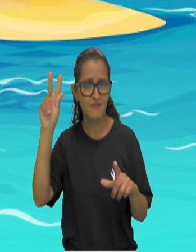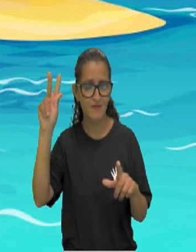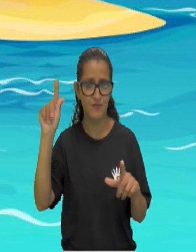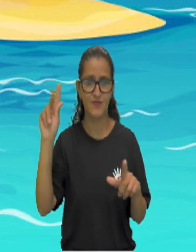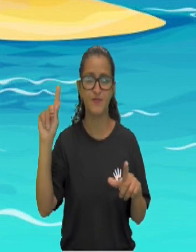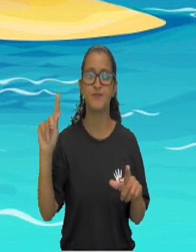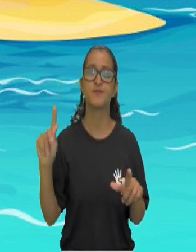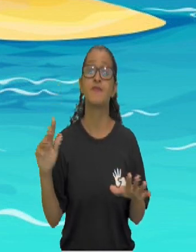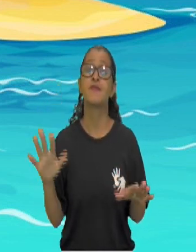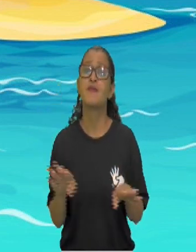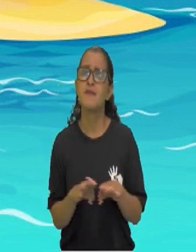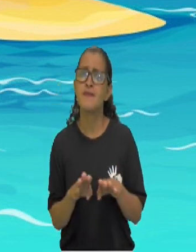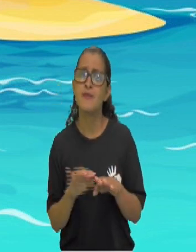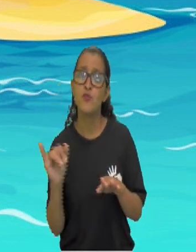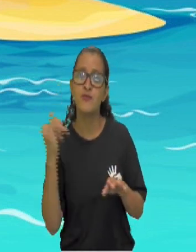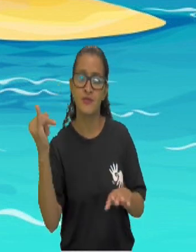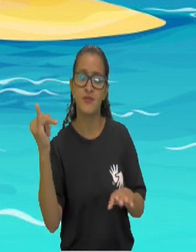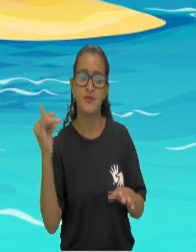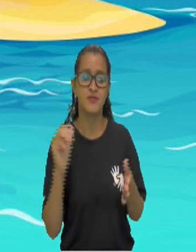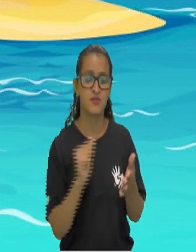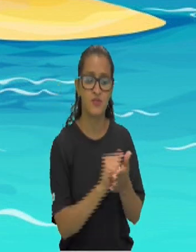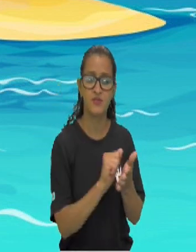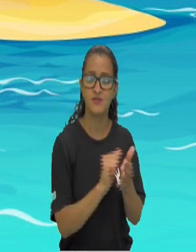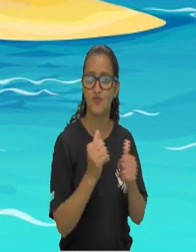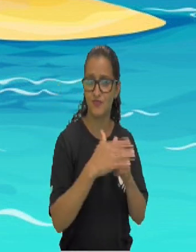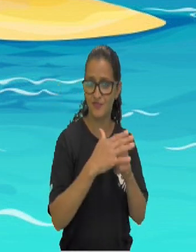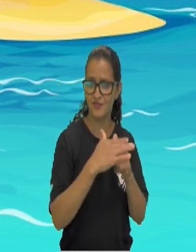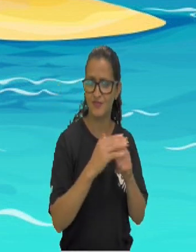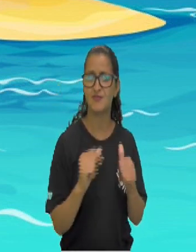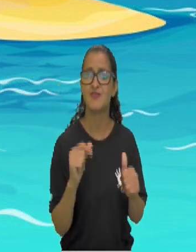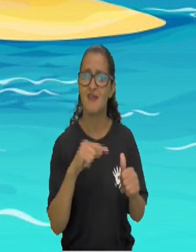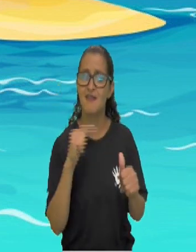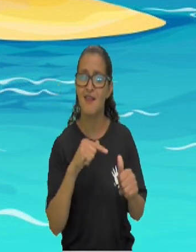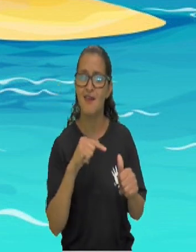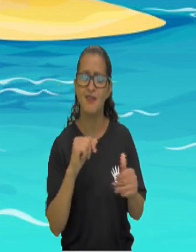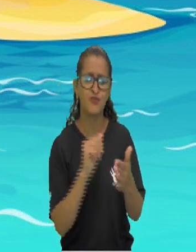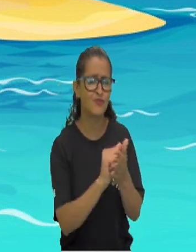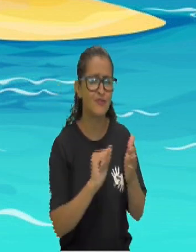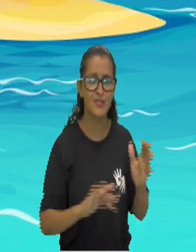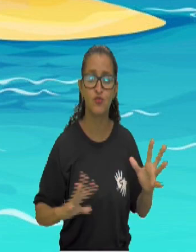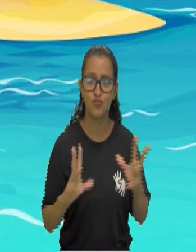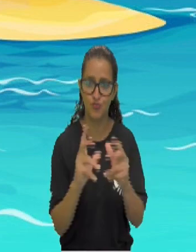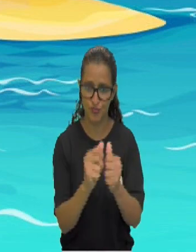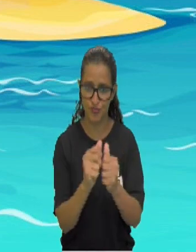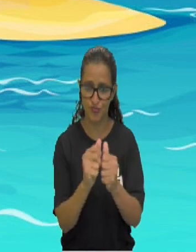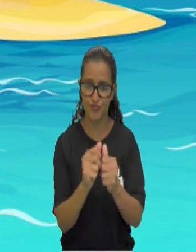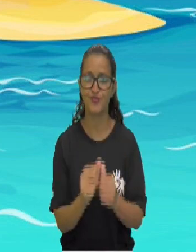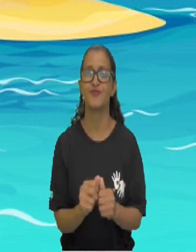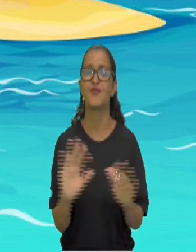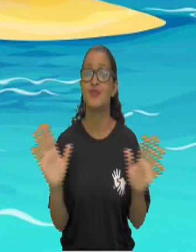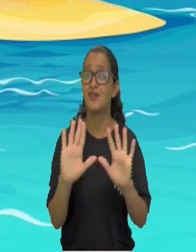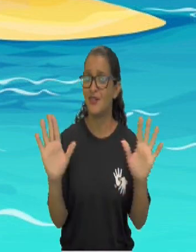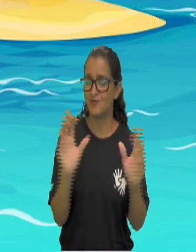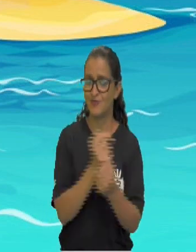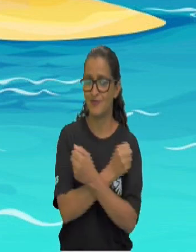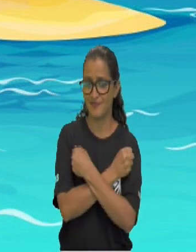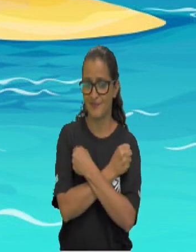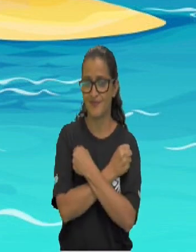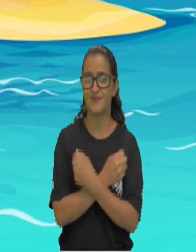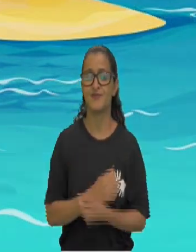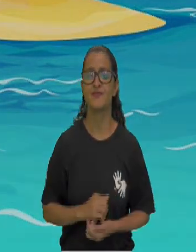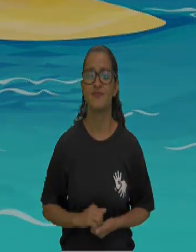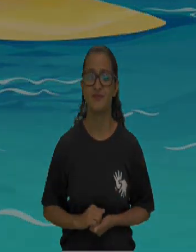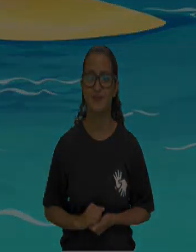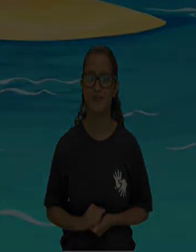nosso canal do YouTube, SMED GV, e acompanhe por lá todas as atividades, todas as novidades. Um abraço e até a próxima!